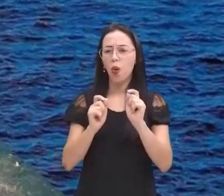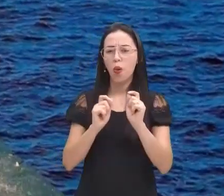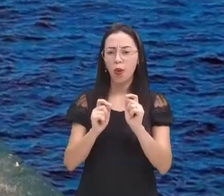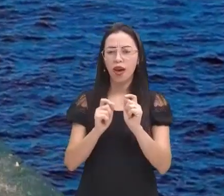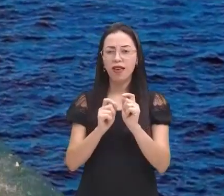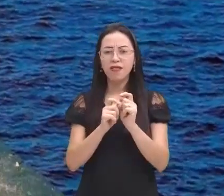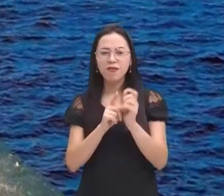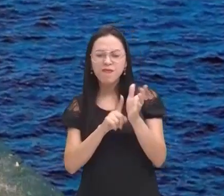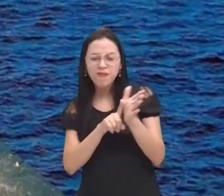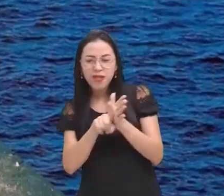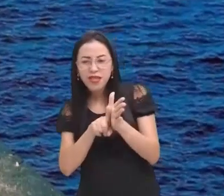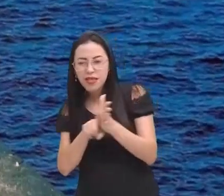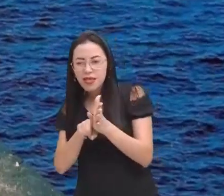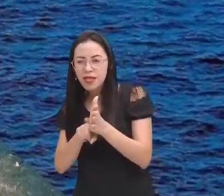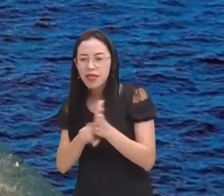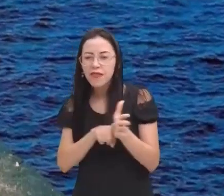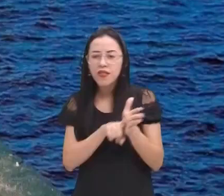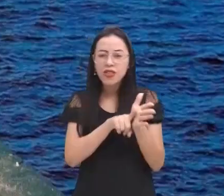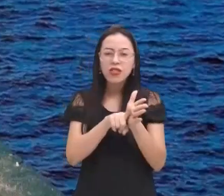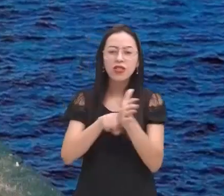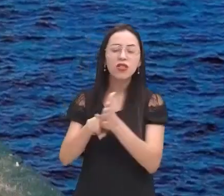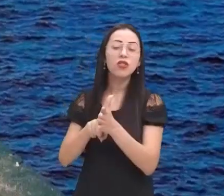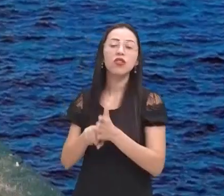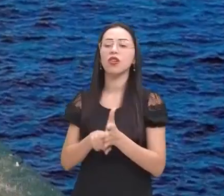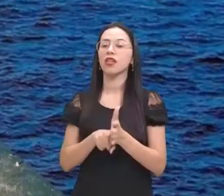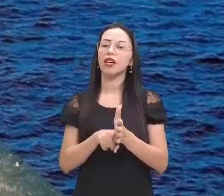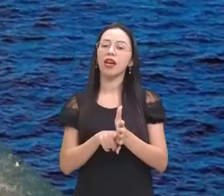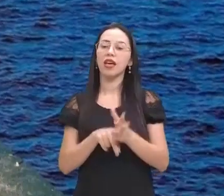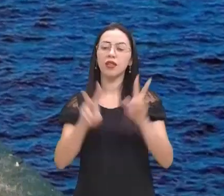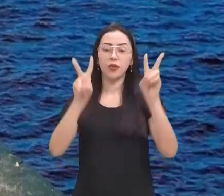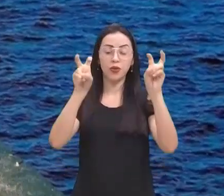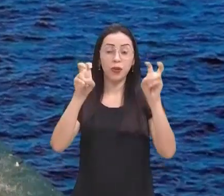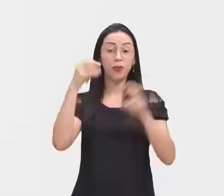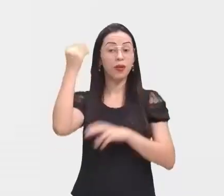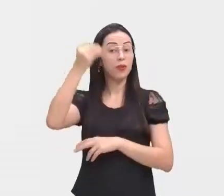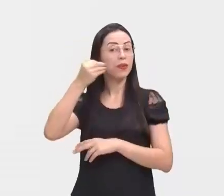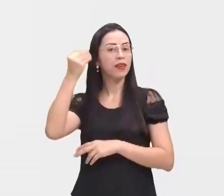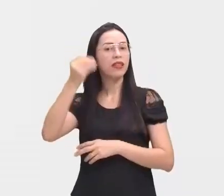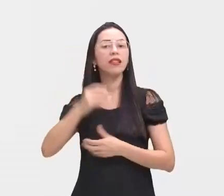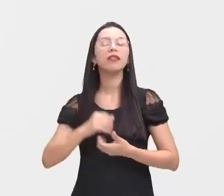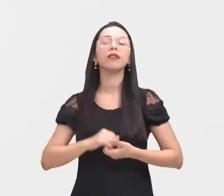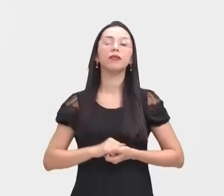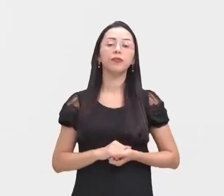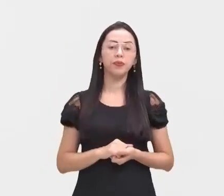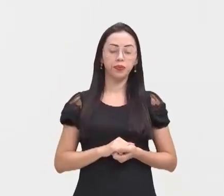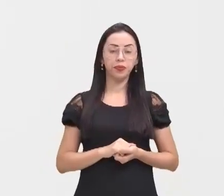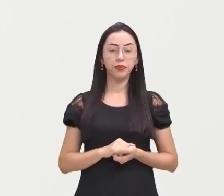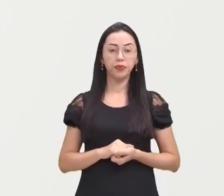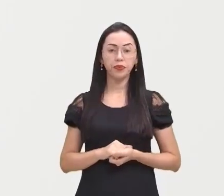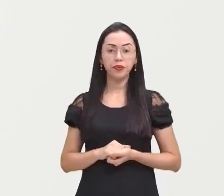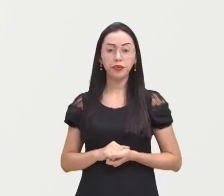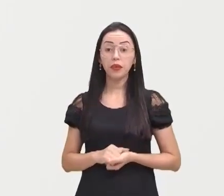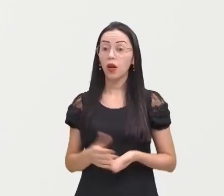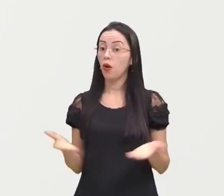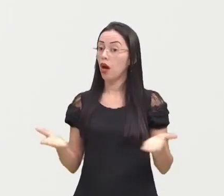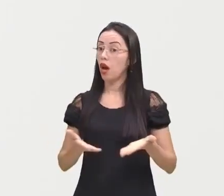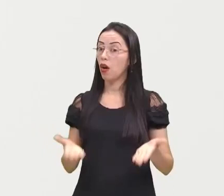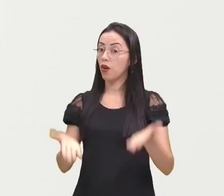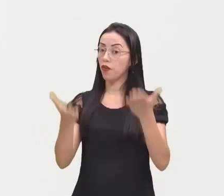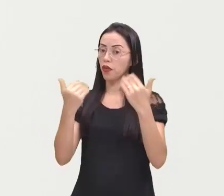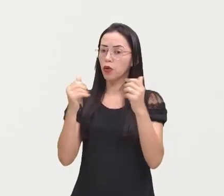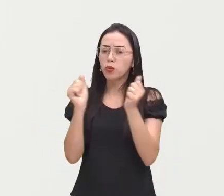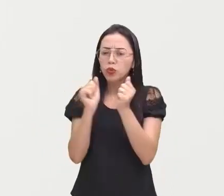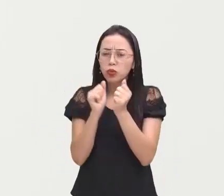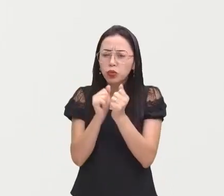portuguesa, investigando o nosso relato de experiências. Vamos lá? Crianças, vamos ler agora juntinhos